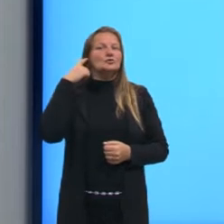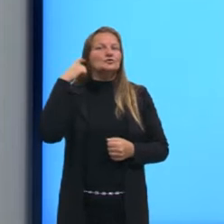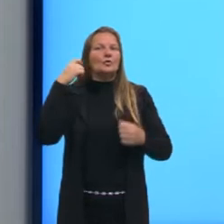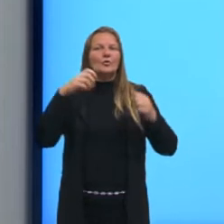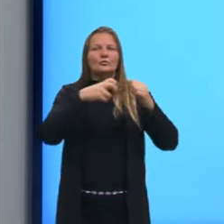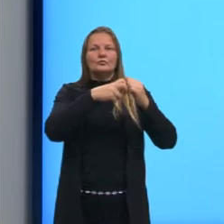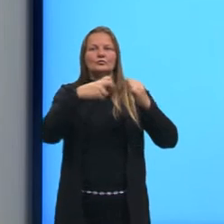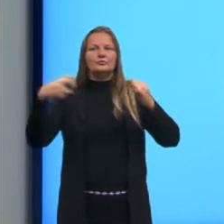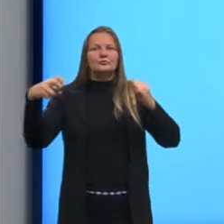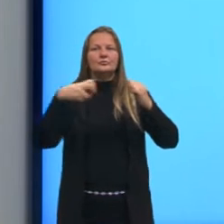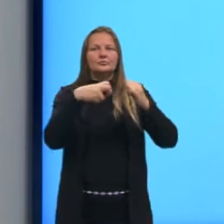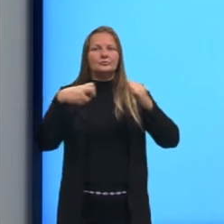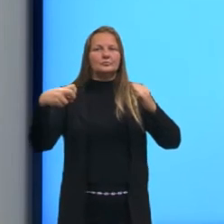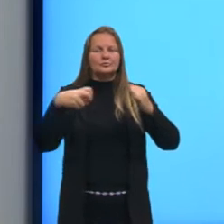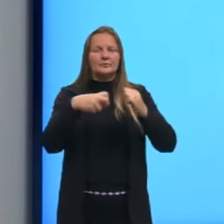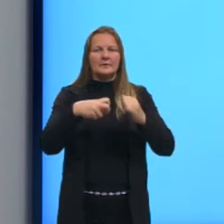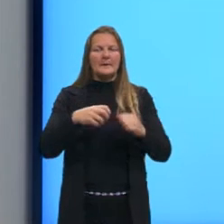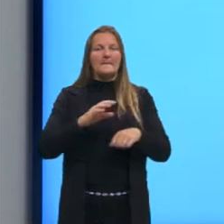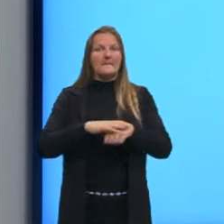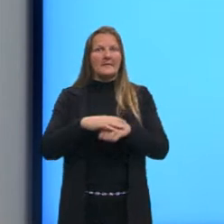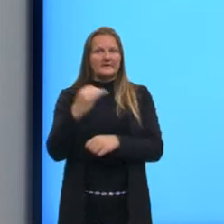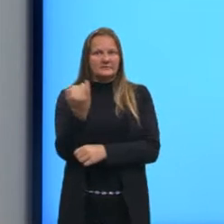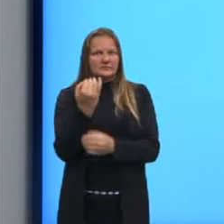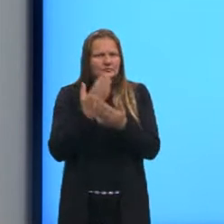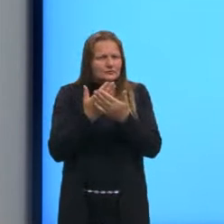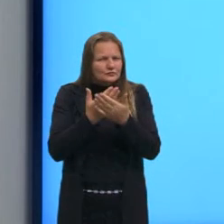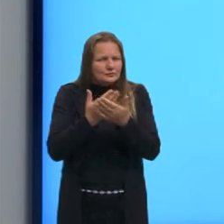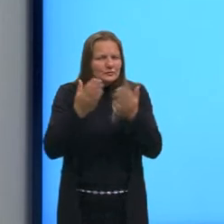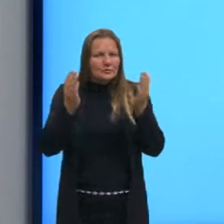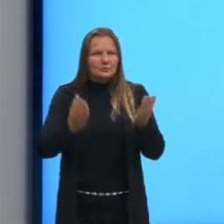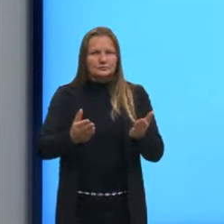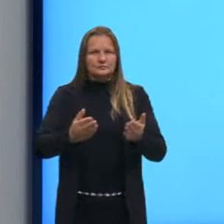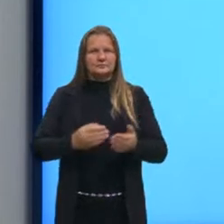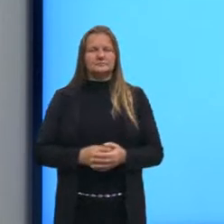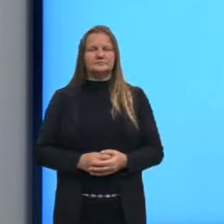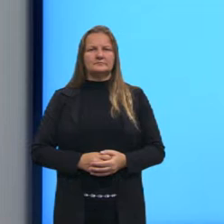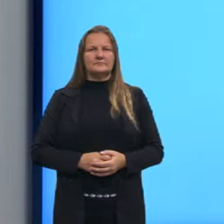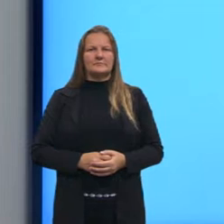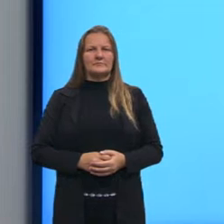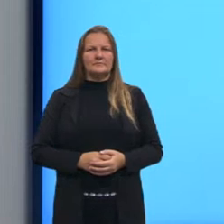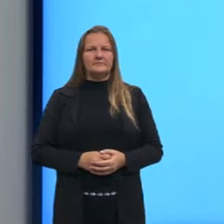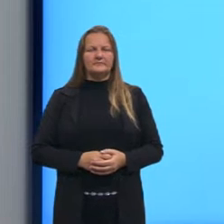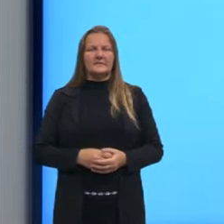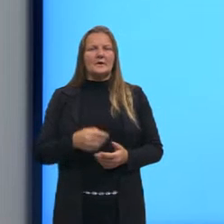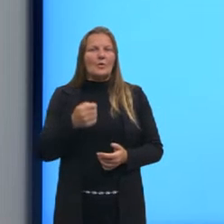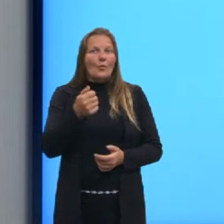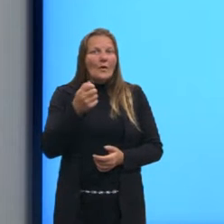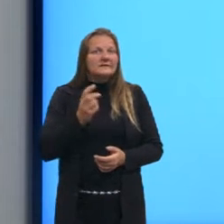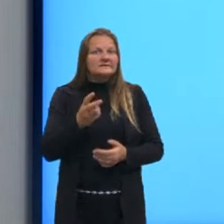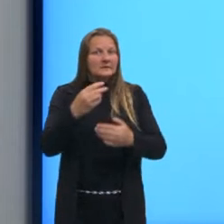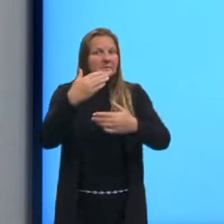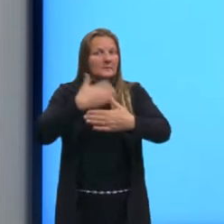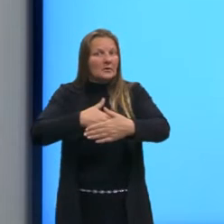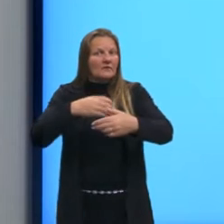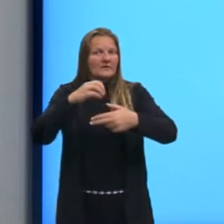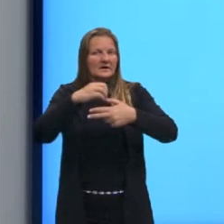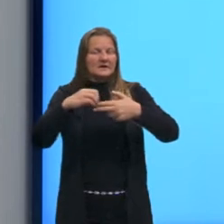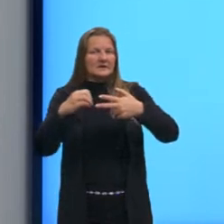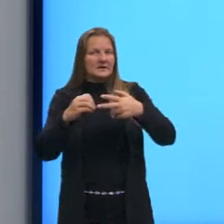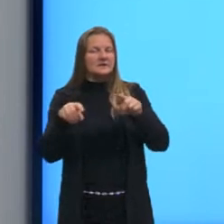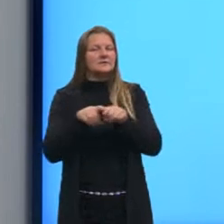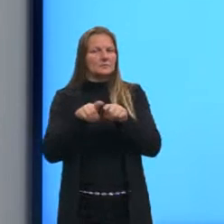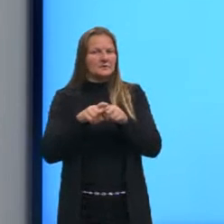e a luz são os principais que a gente vai estudar, né, e são os principais que a gente vê aí no Enem, né? Como eu já